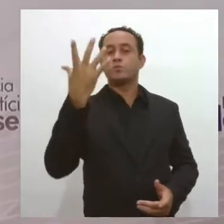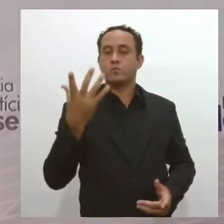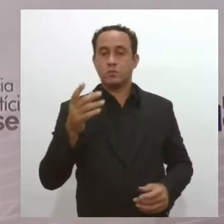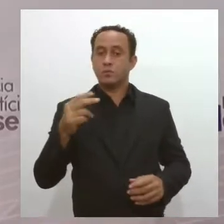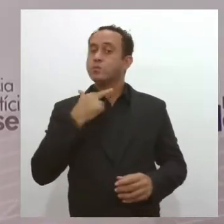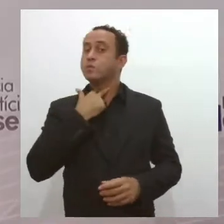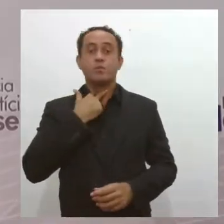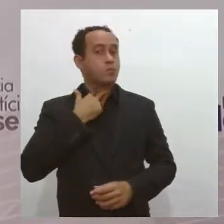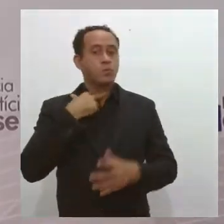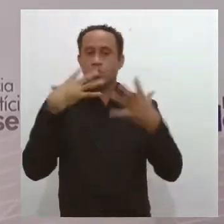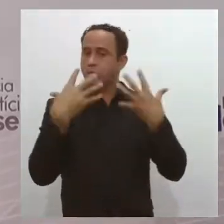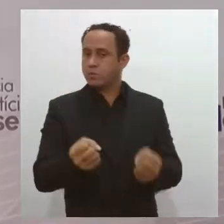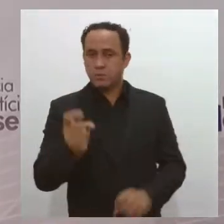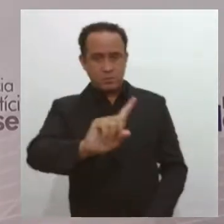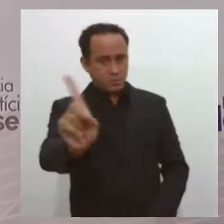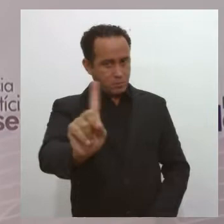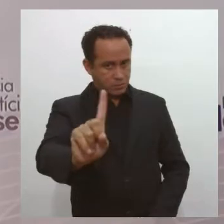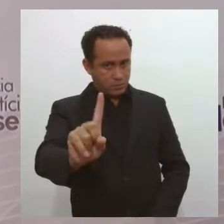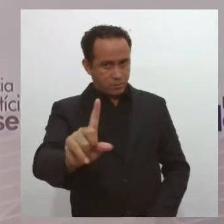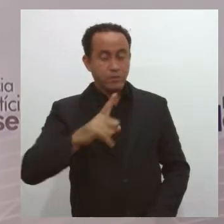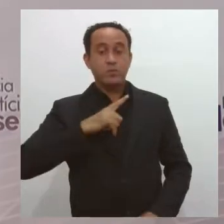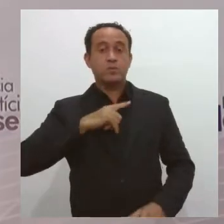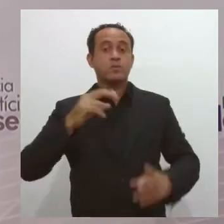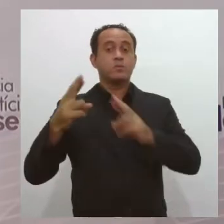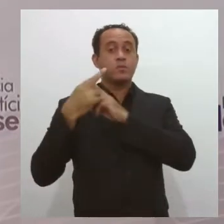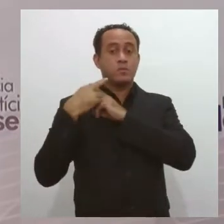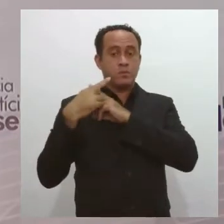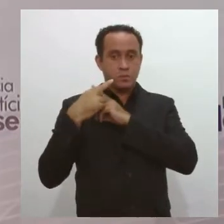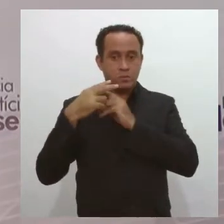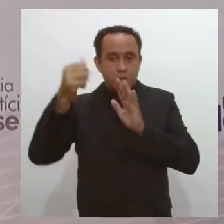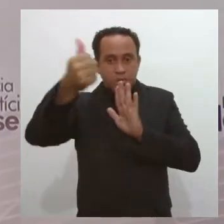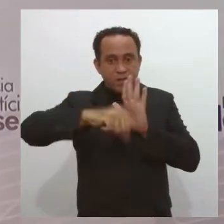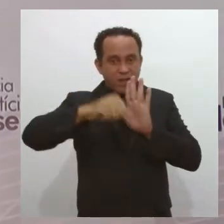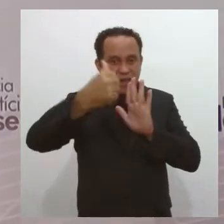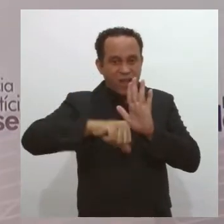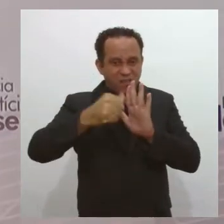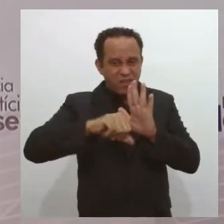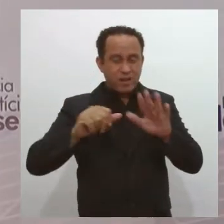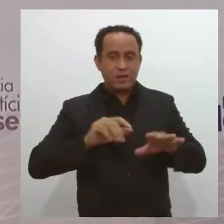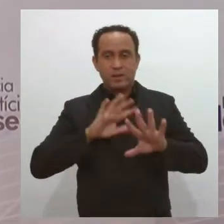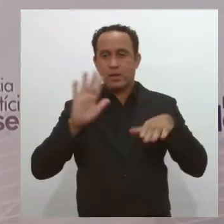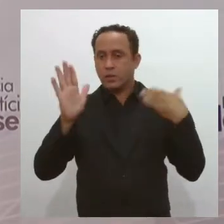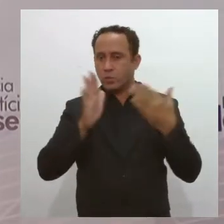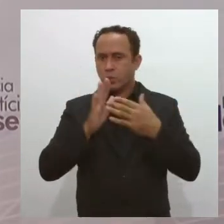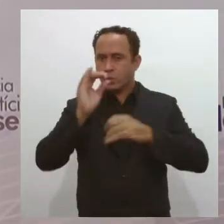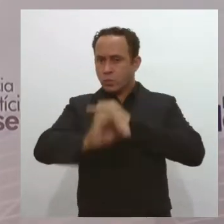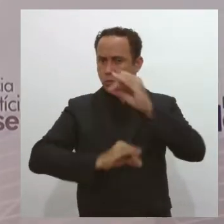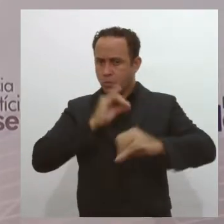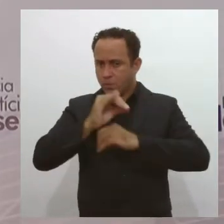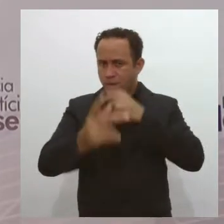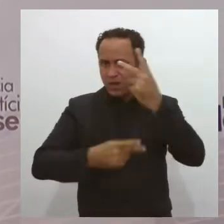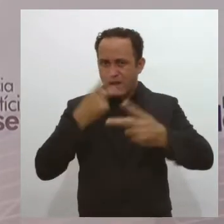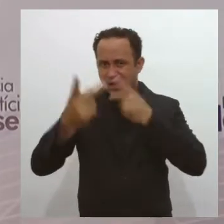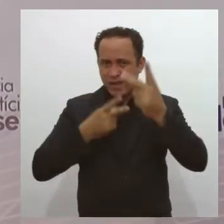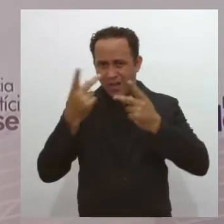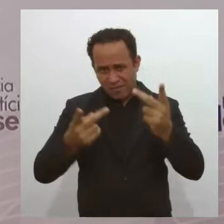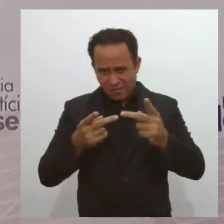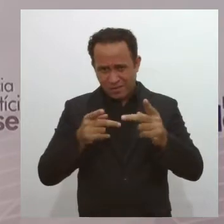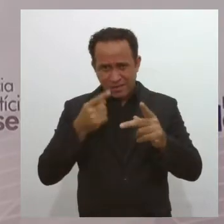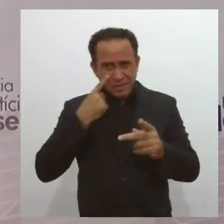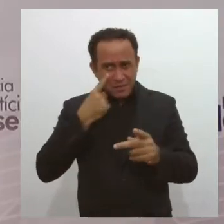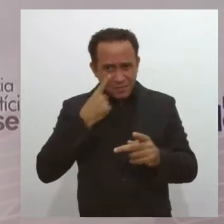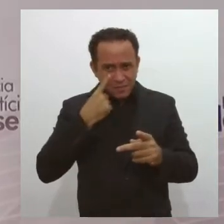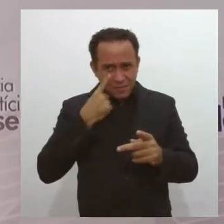não pode fazer isso. Nós temos a responsabilidade de checar cada dado que a gente fala, cada afirmação que a gente